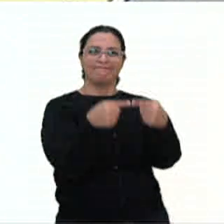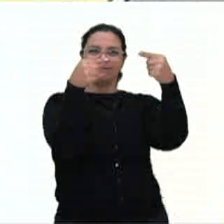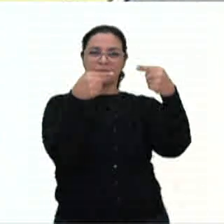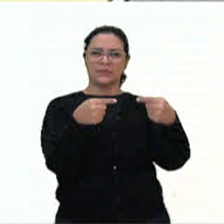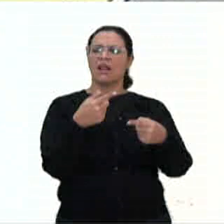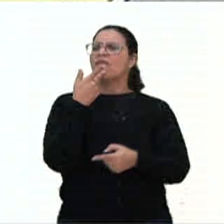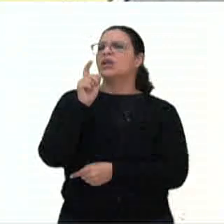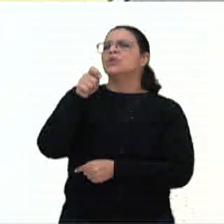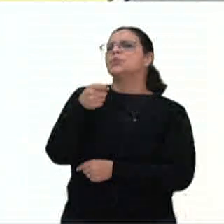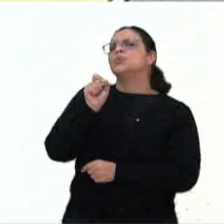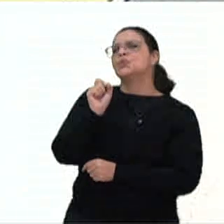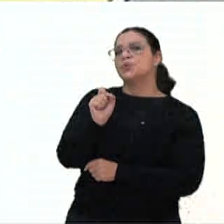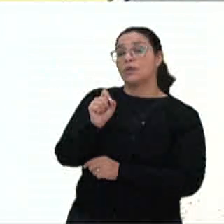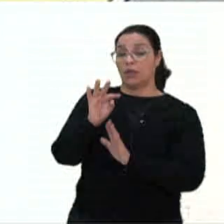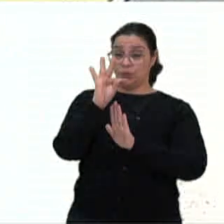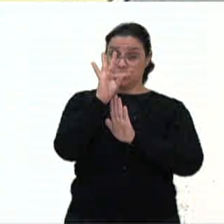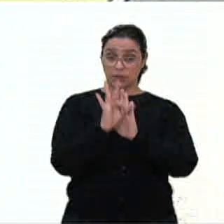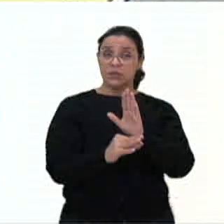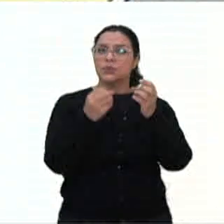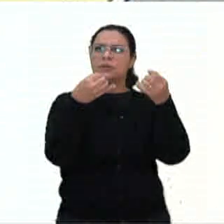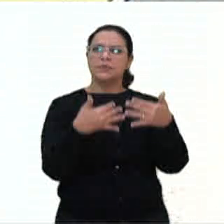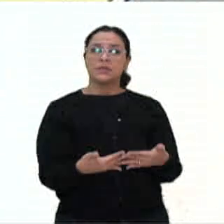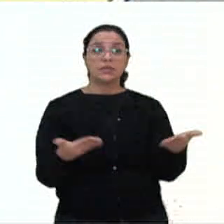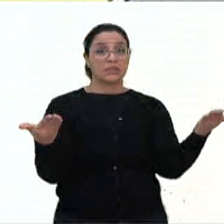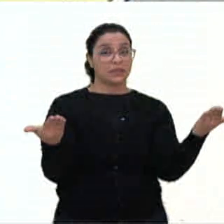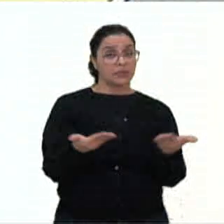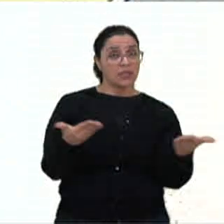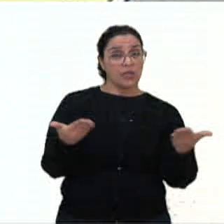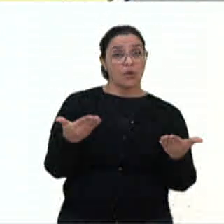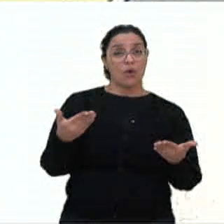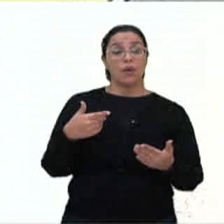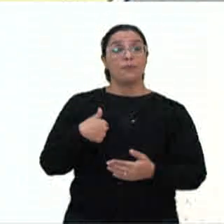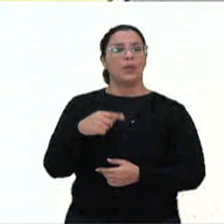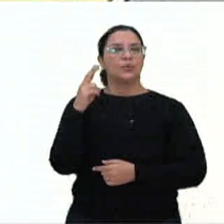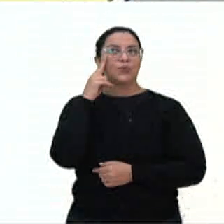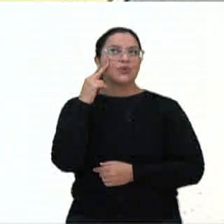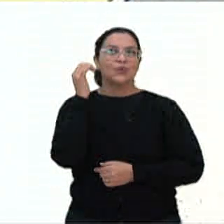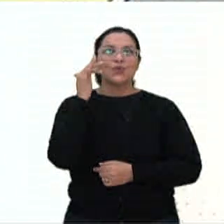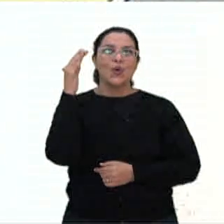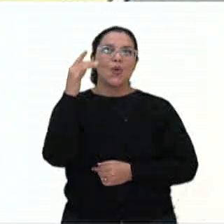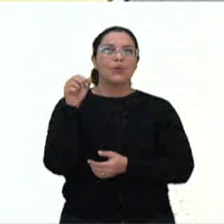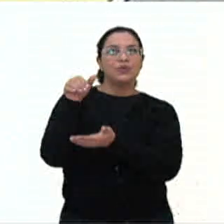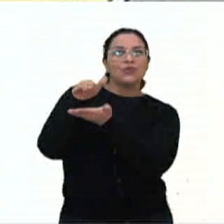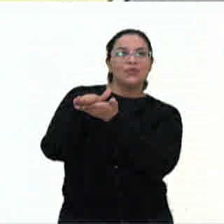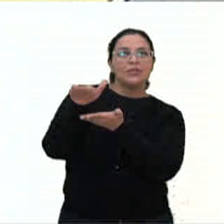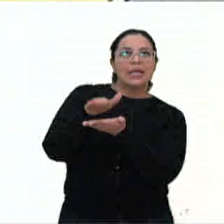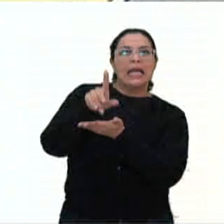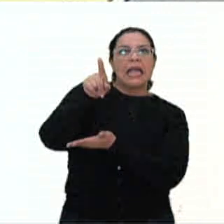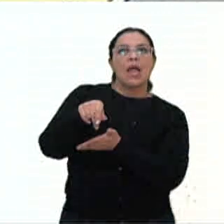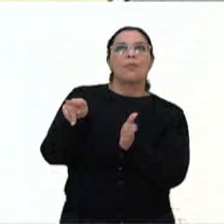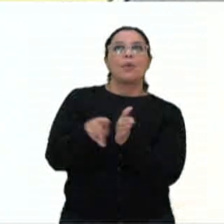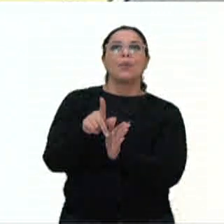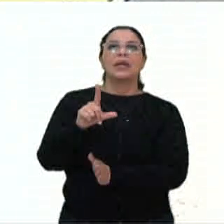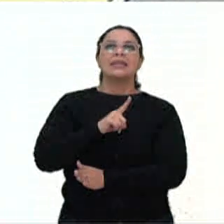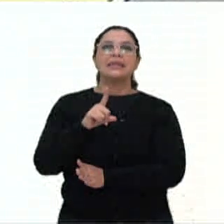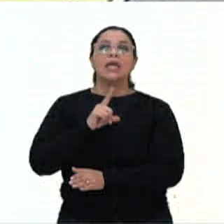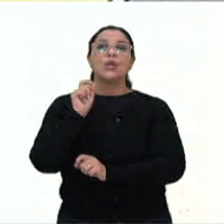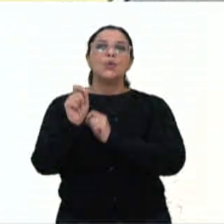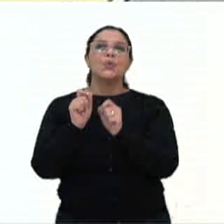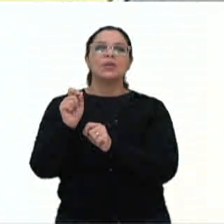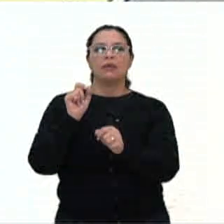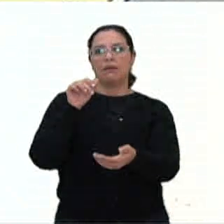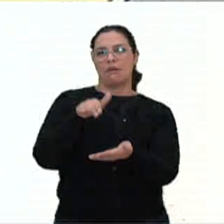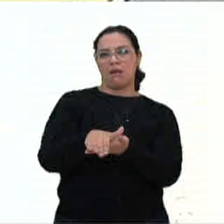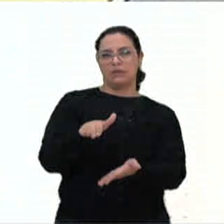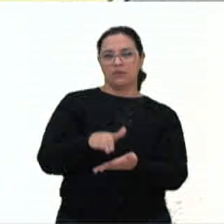ela trata? Então, o texto dela diz: atualmente, o meu maior sonho de consumo é ter o que